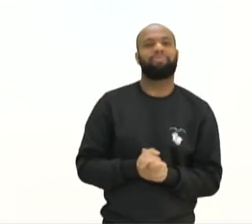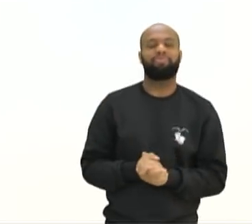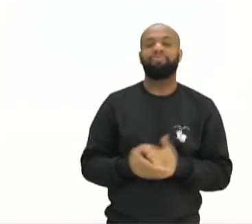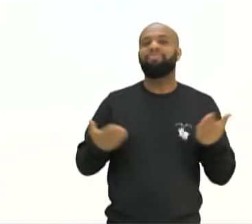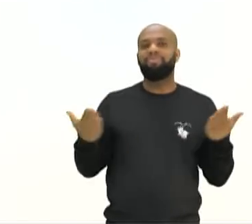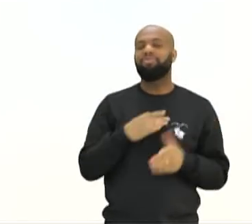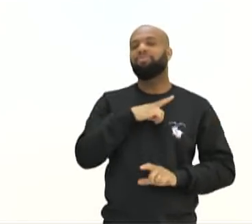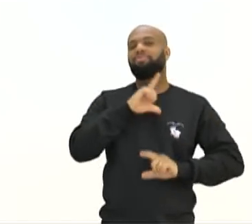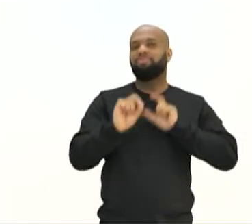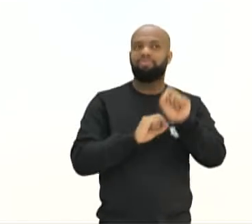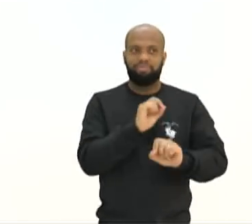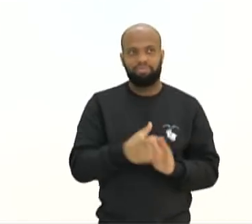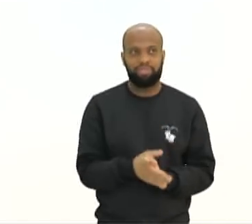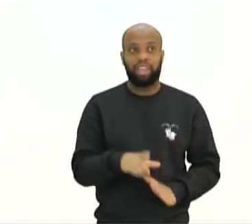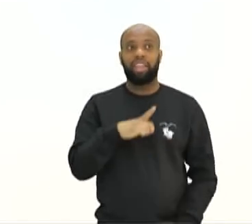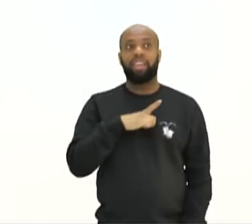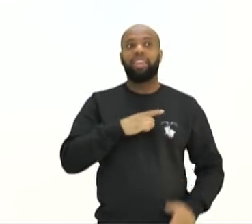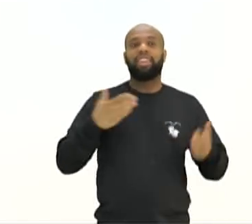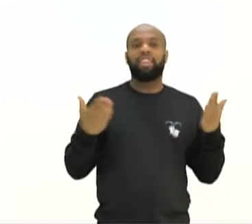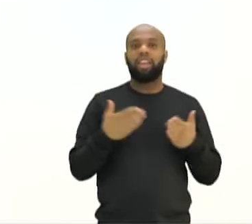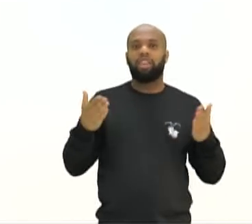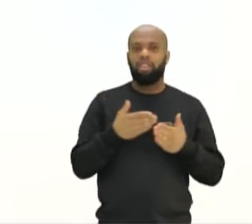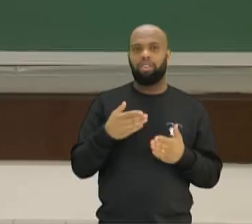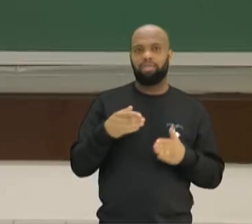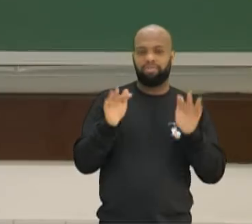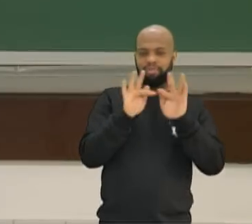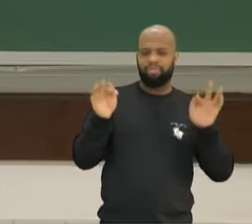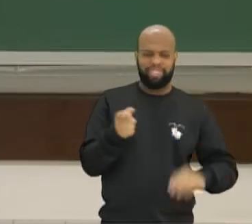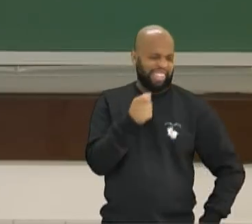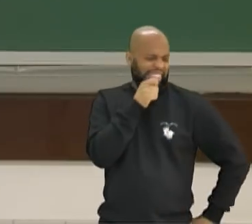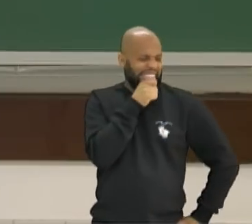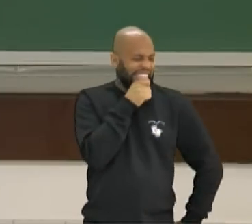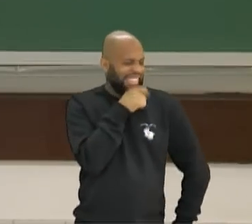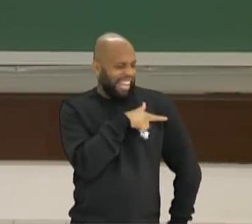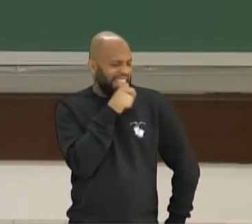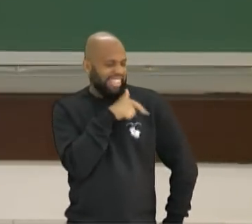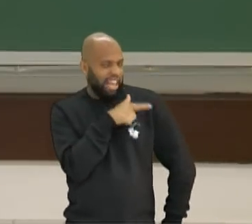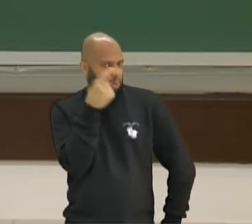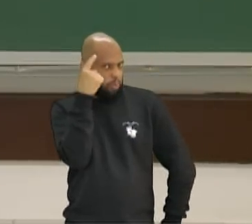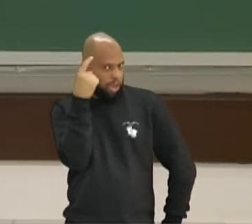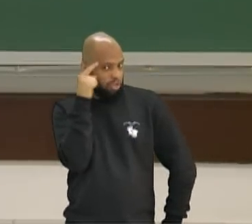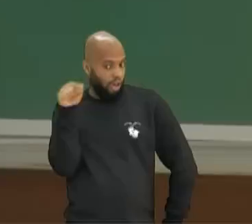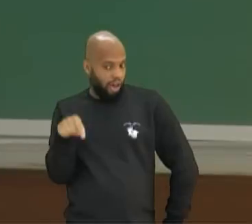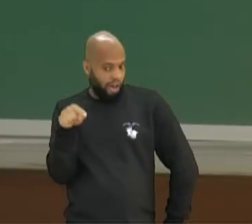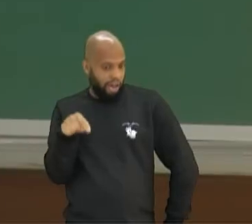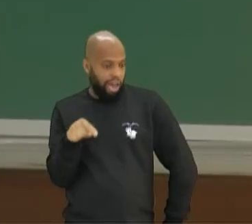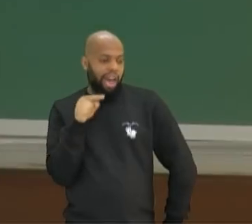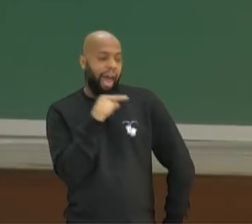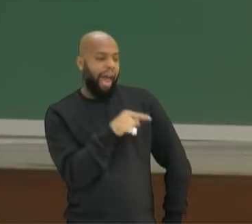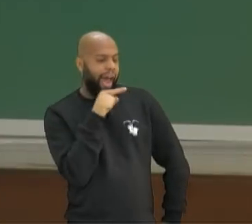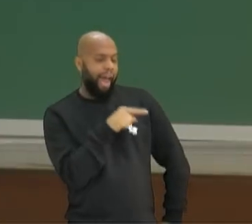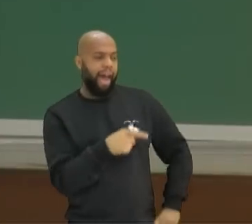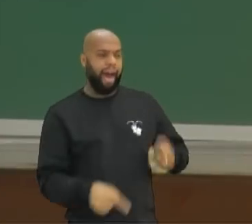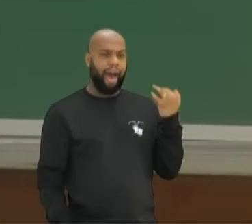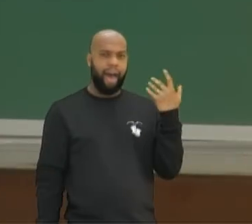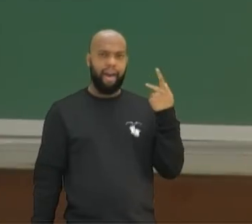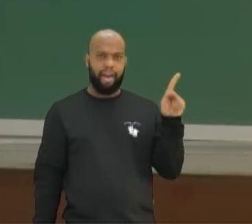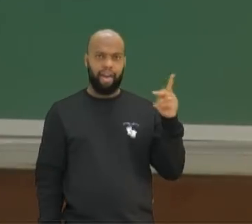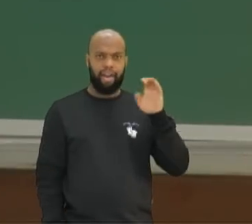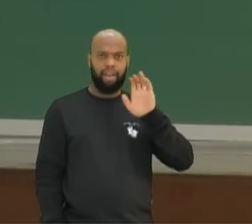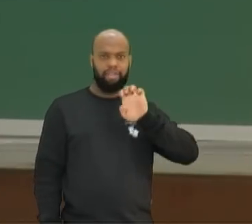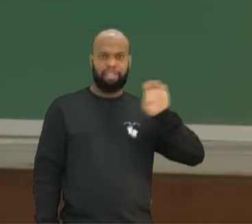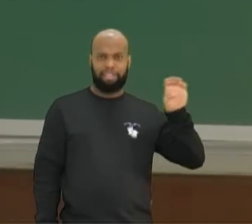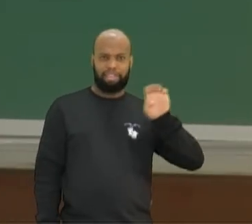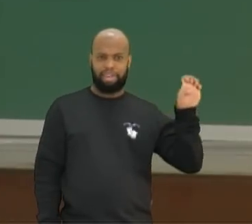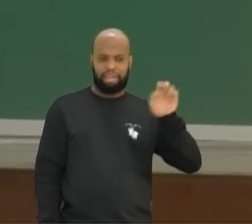E agora? Eu tenho essa fala. Engraçado, pensou uma. A outra é canhota. De